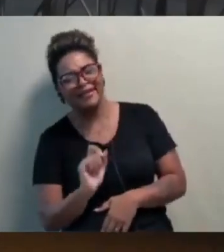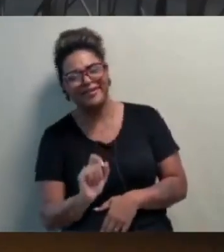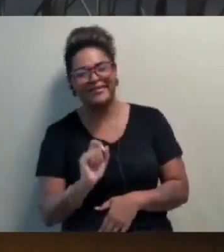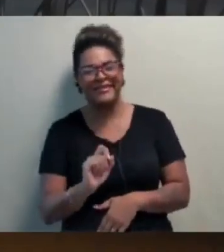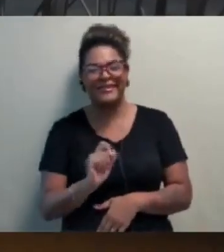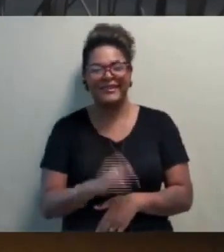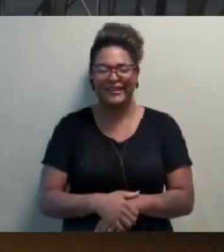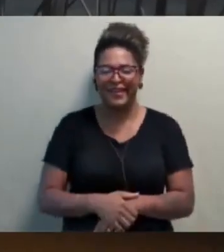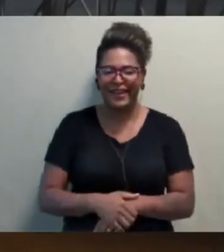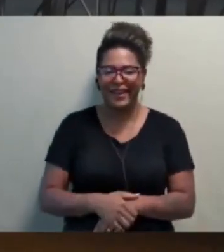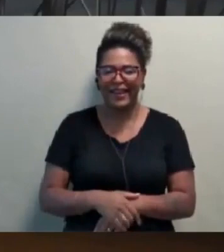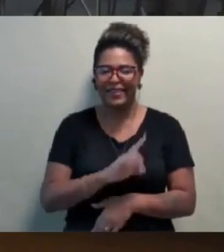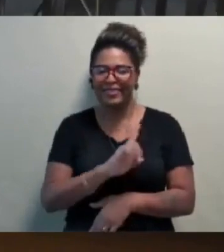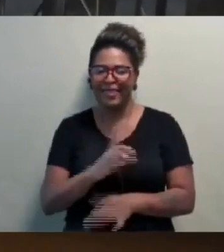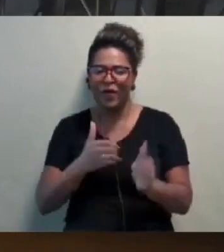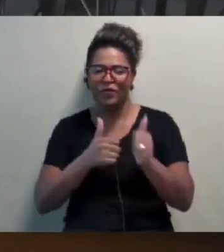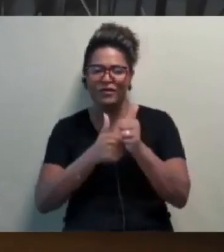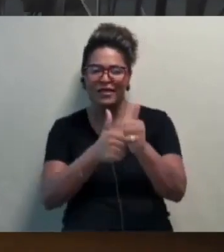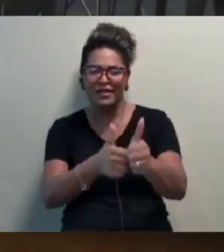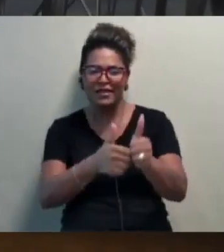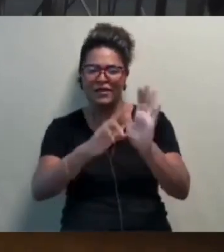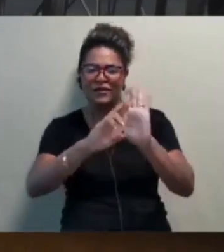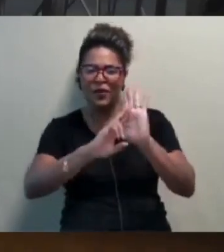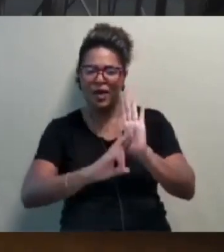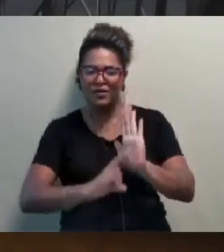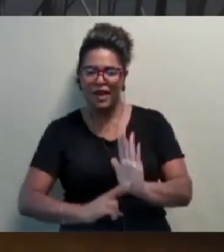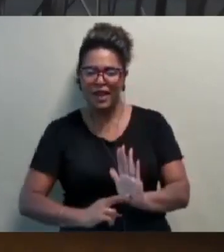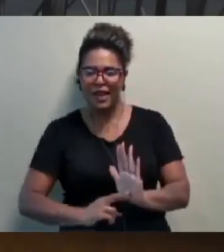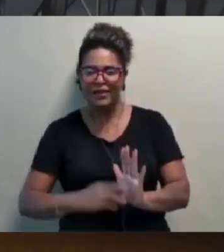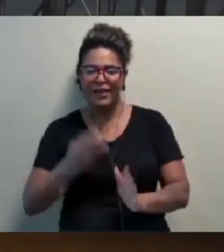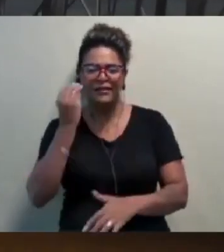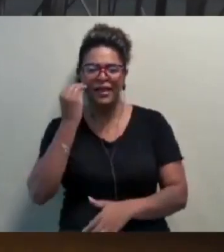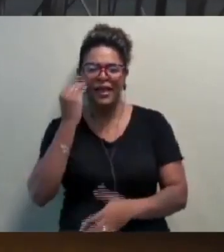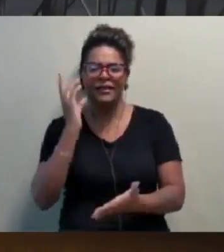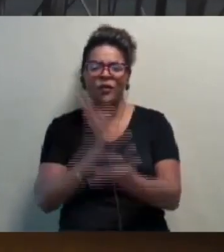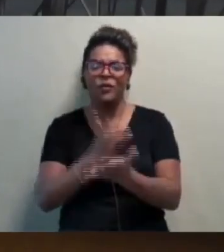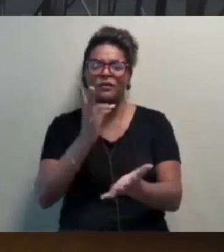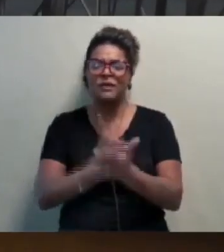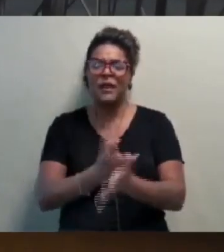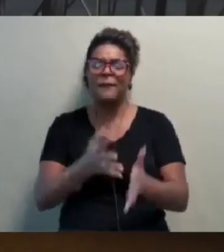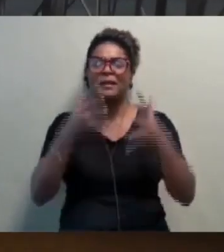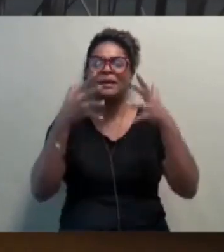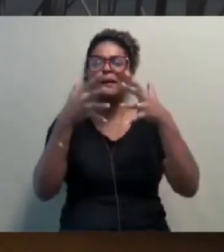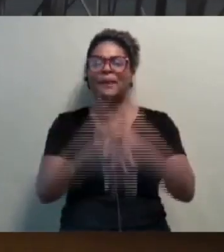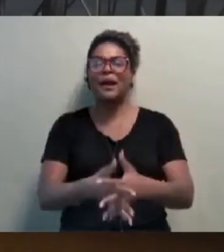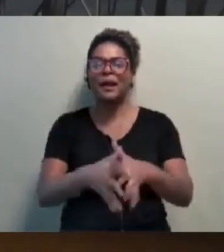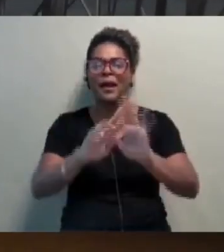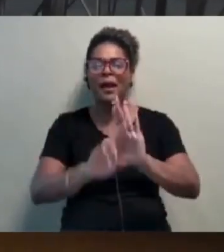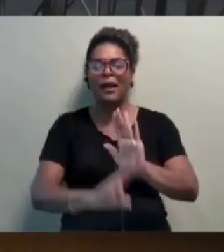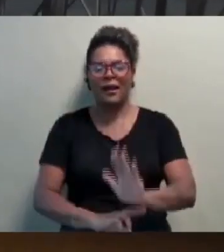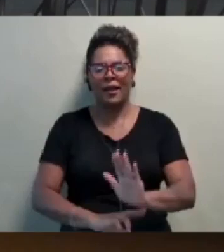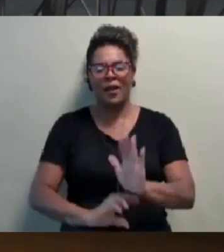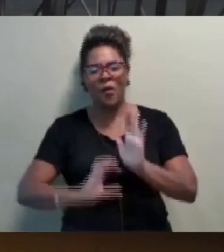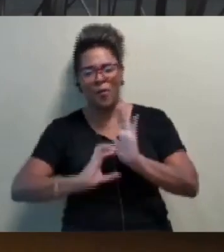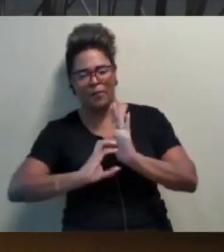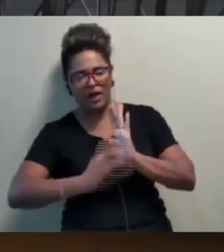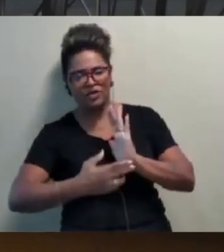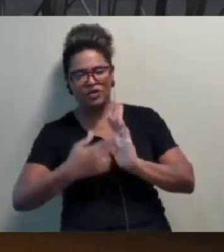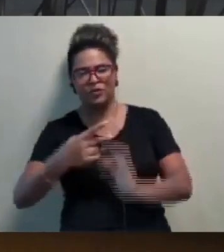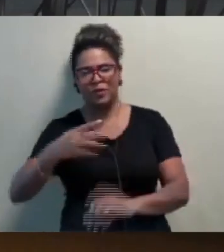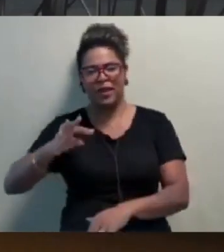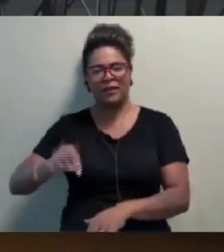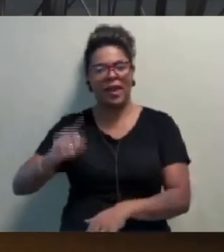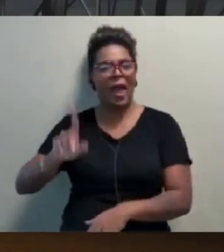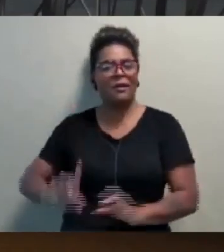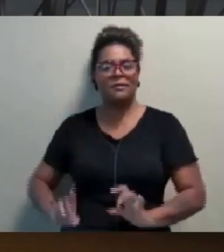de seguirem as regras, tentam sempre burlar as regras. O PT é especialista nisso. Pode lançar